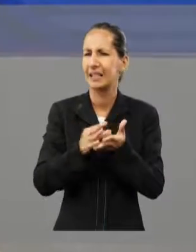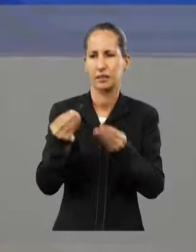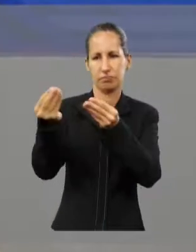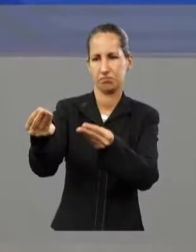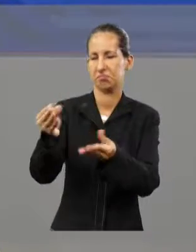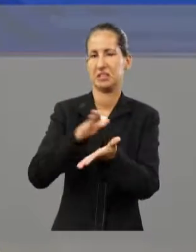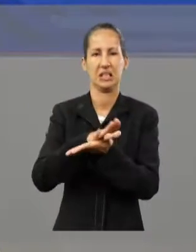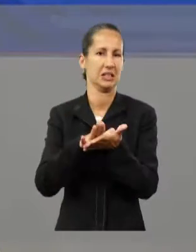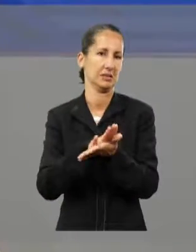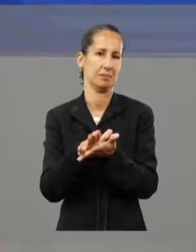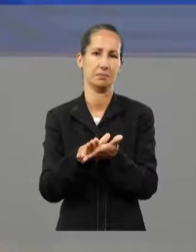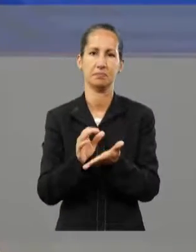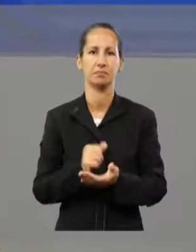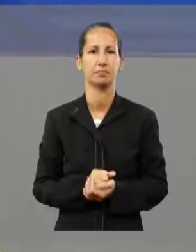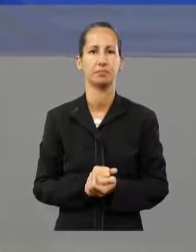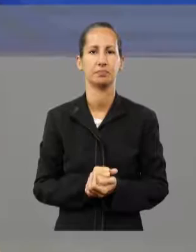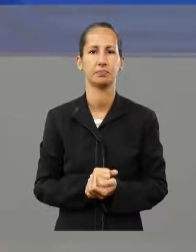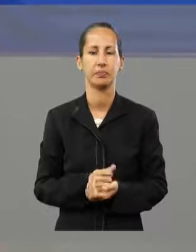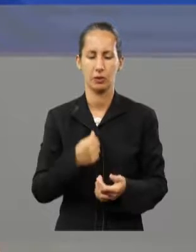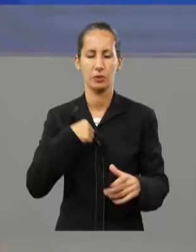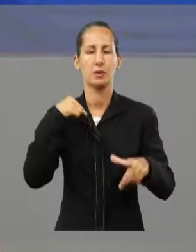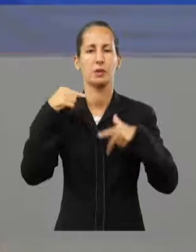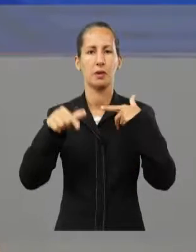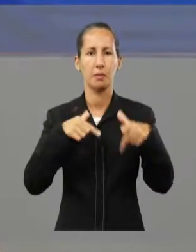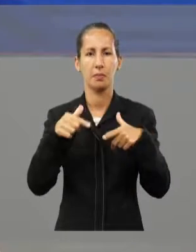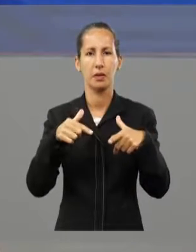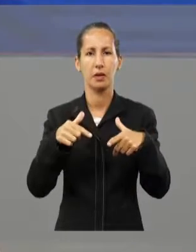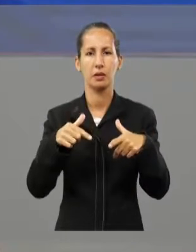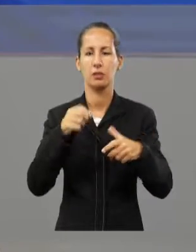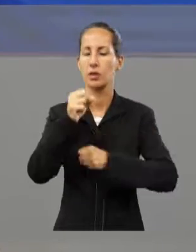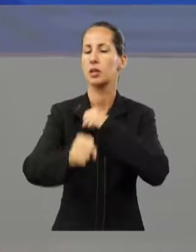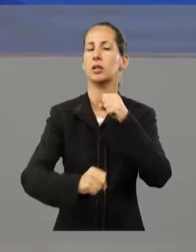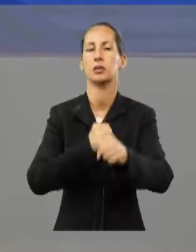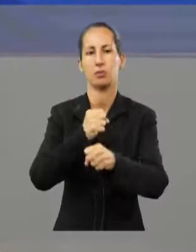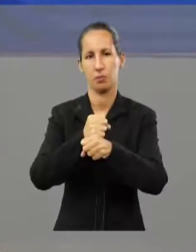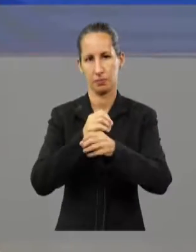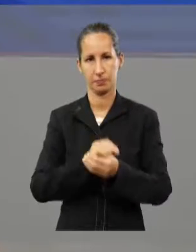ninguém. Agora, meu trabalho é um trabalho anual.